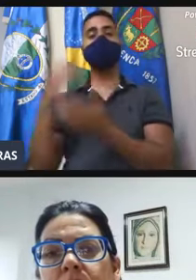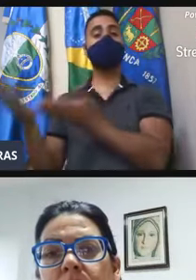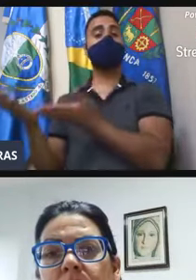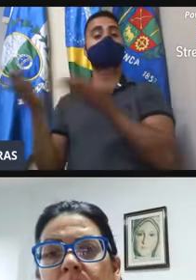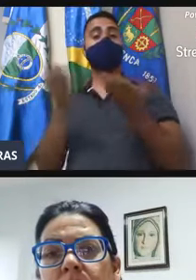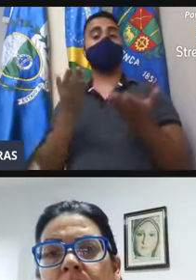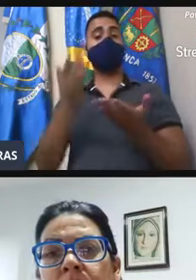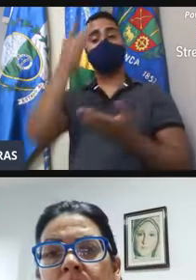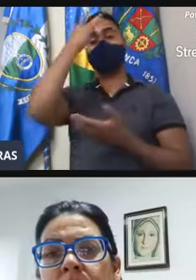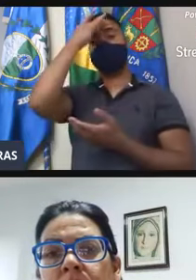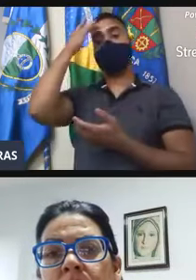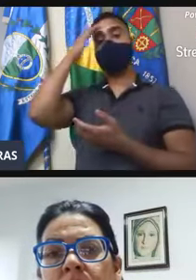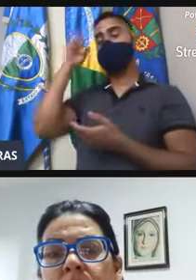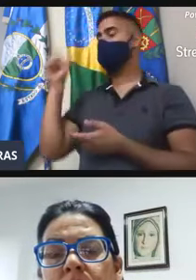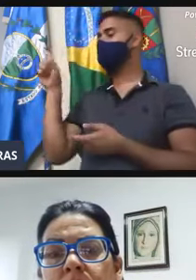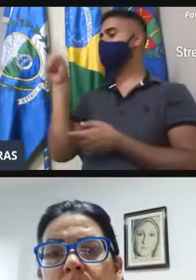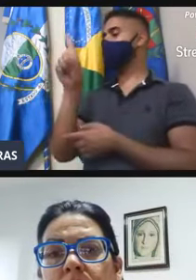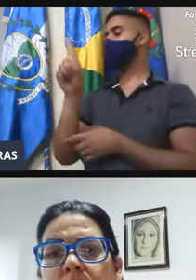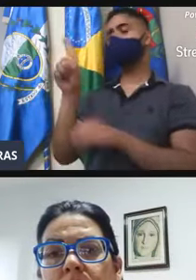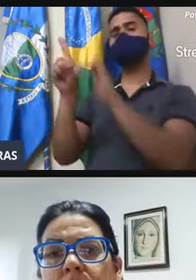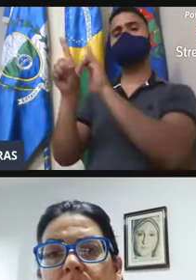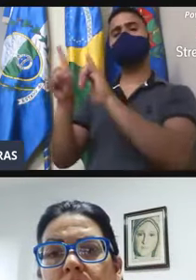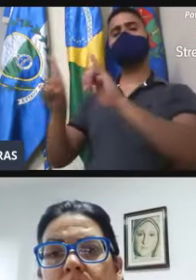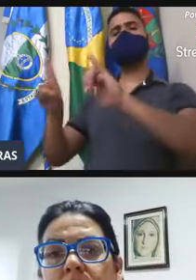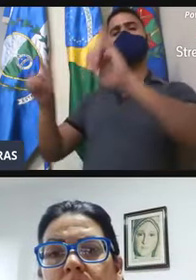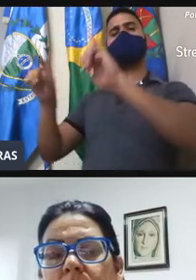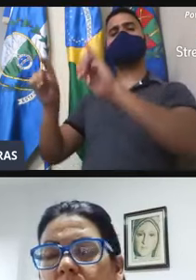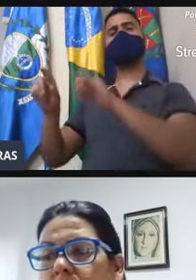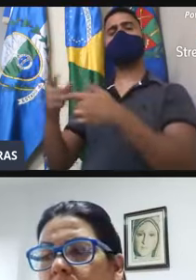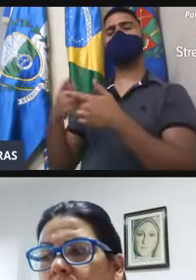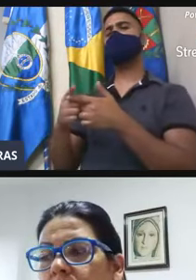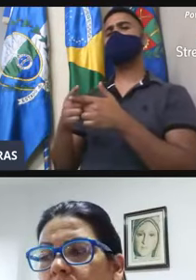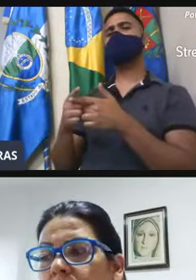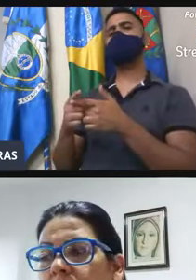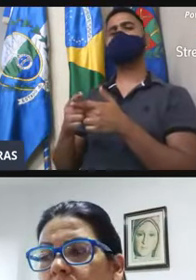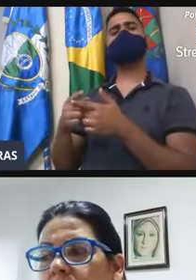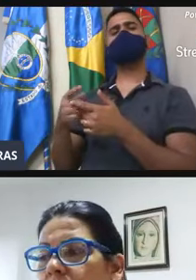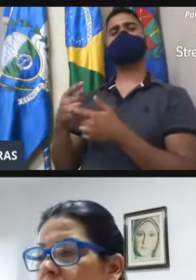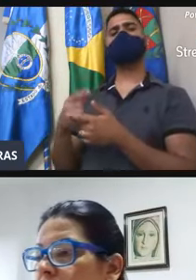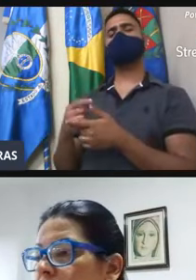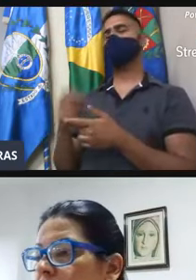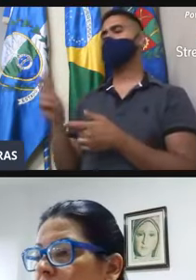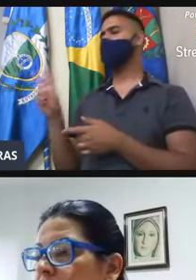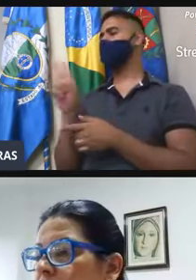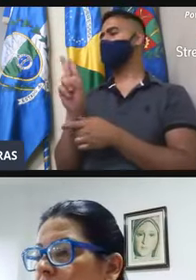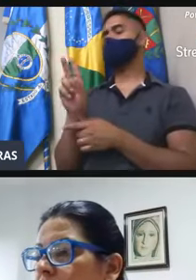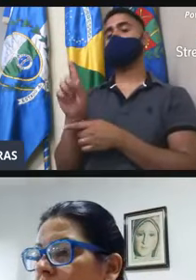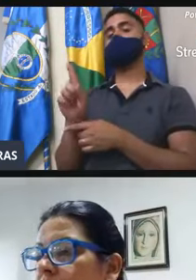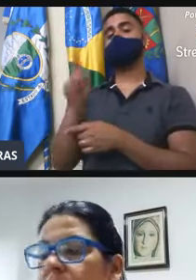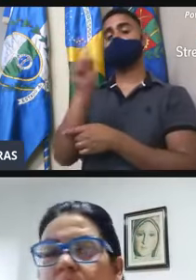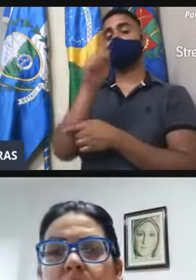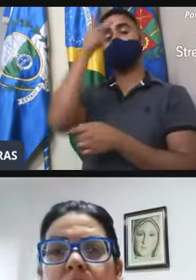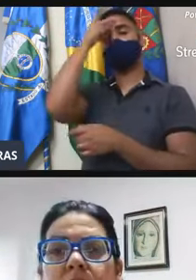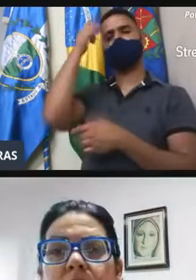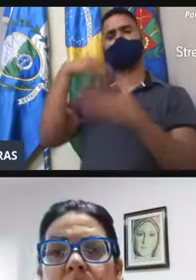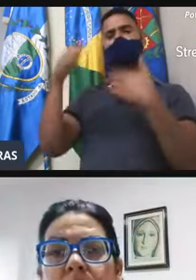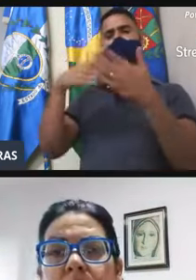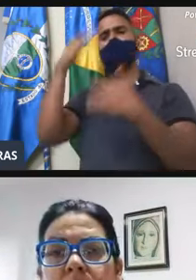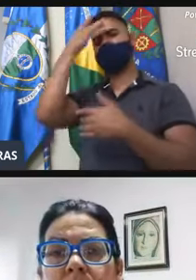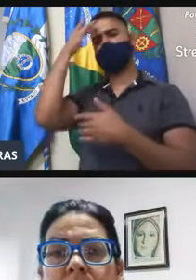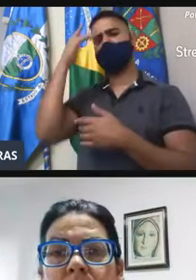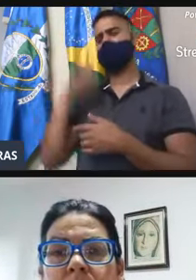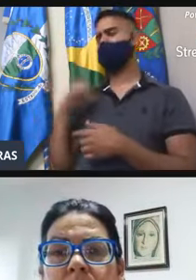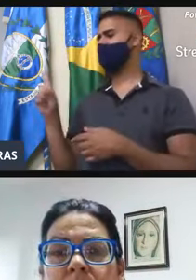aqui para trazer informação e jamais pacuar qualquer pessoa aqui na tribuna. Você tem certeza que quando